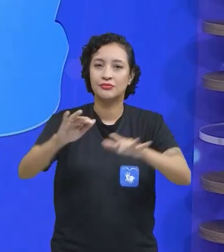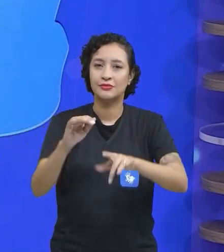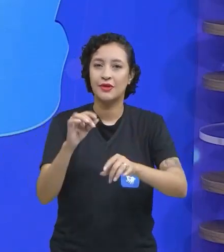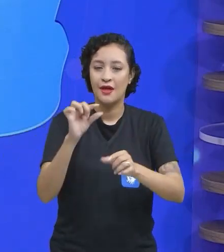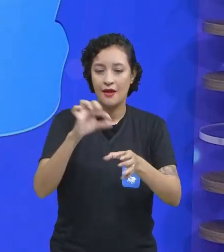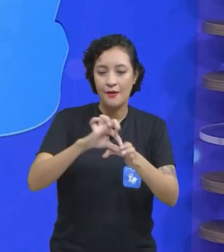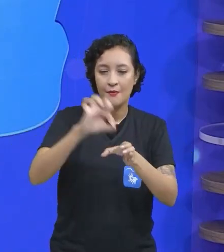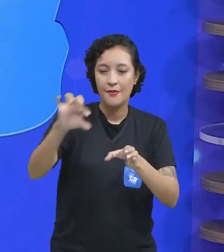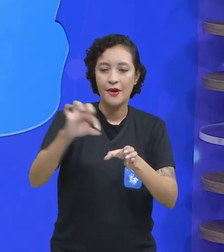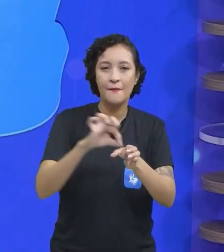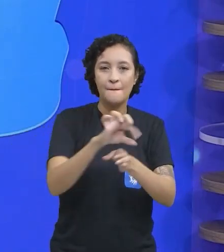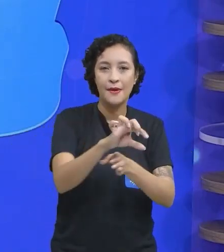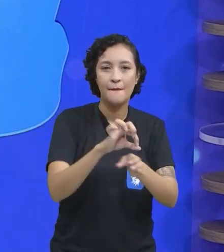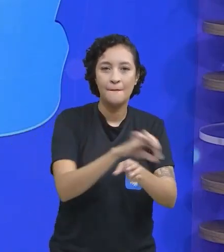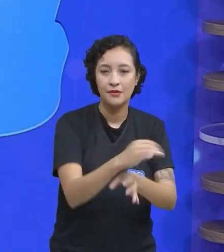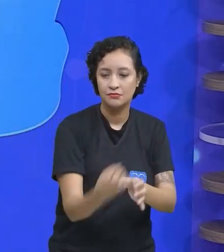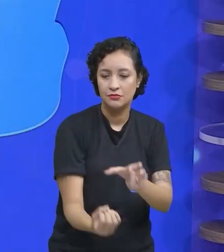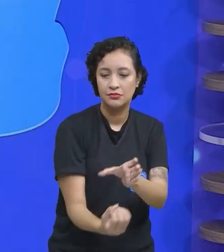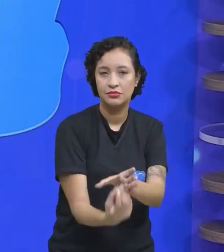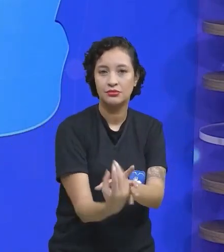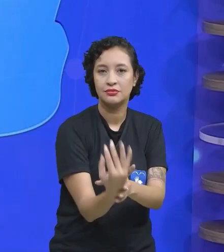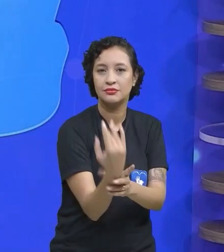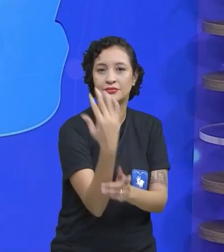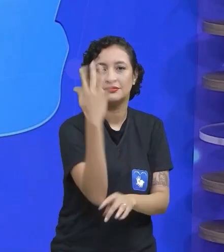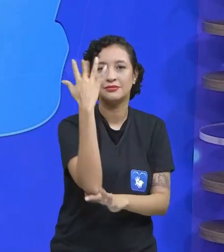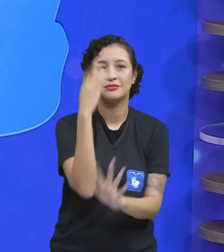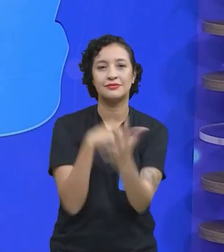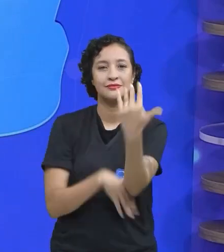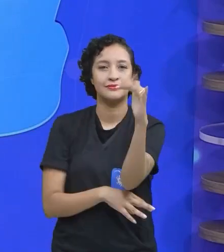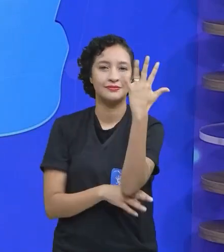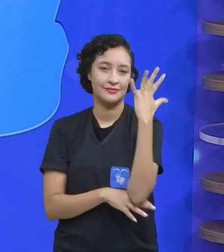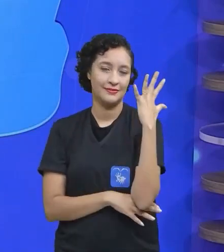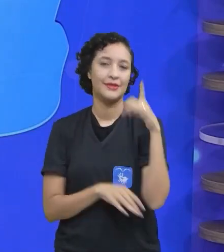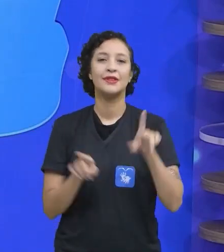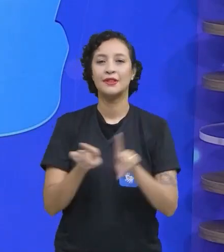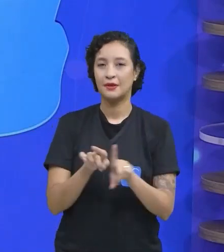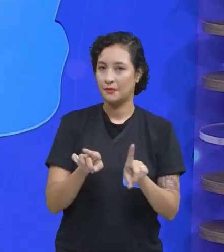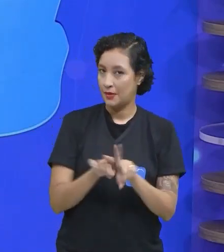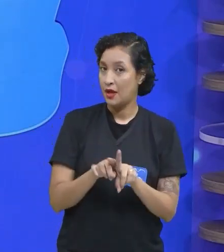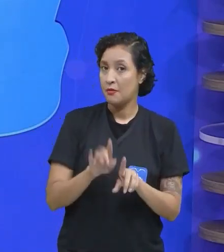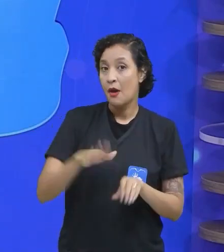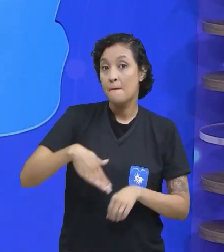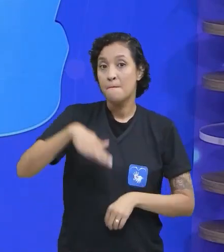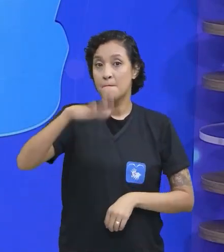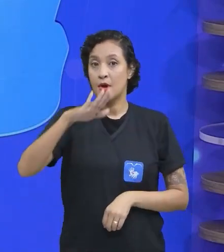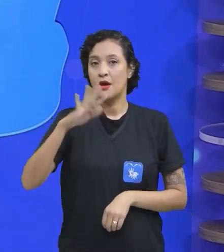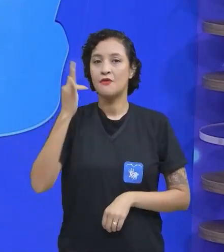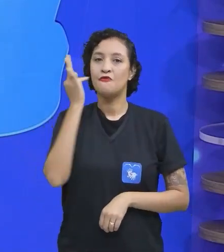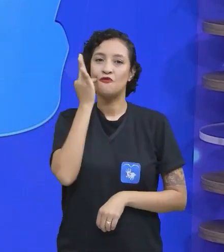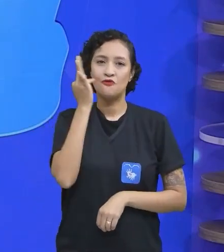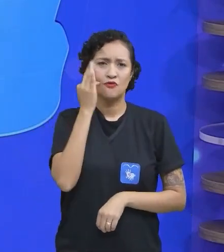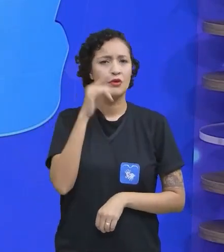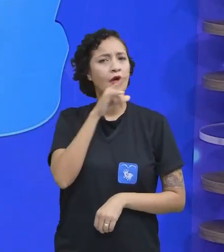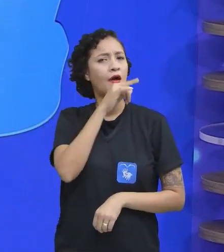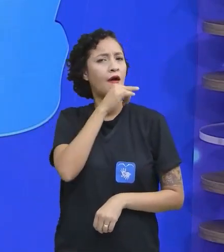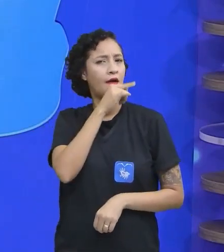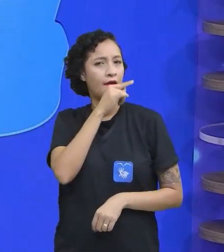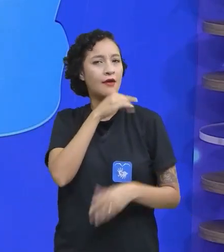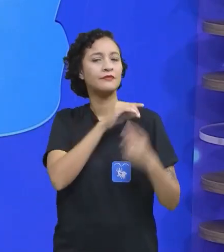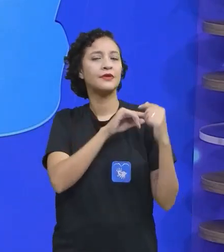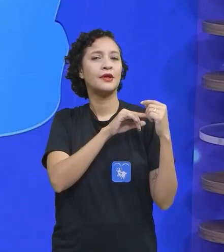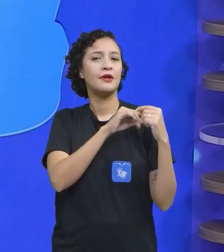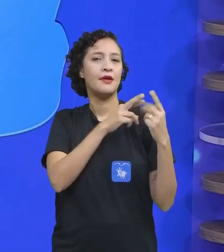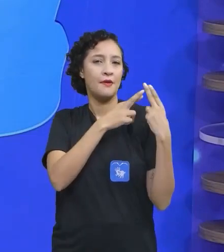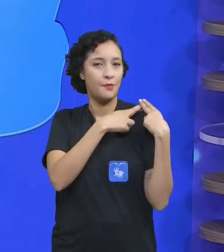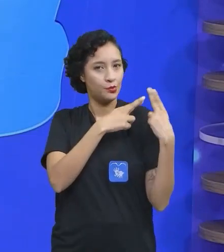outras árvores, né? Para que germinem e gerem também mais frutas. As aves são responsáveis por essa distribuição de